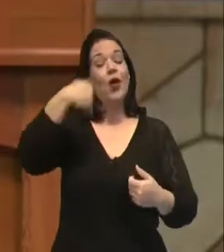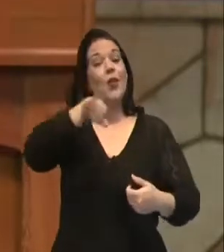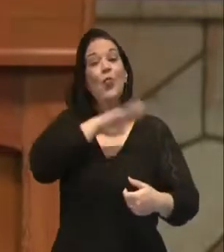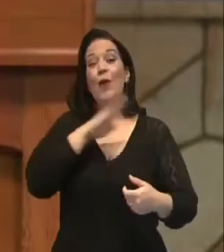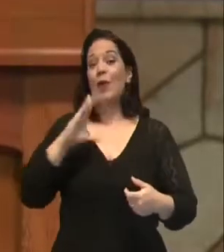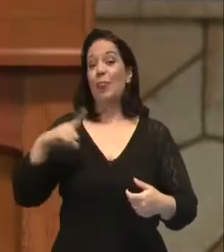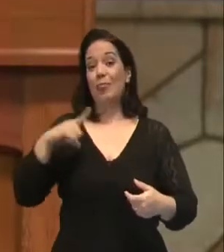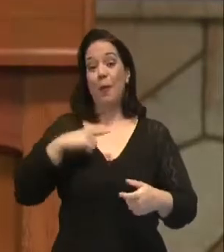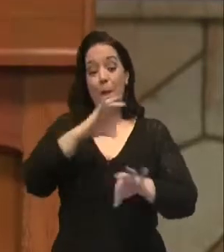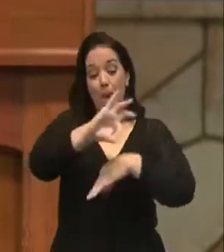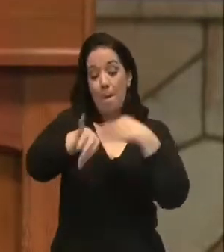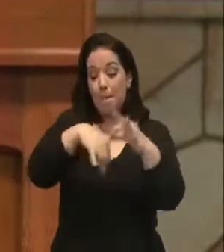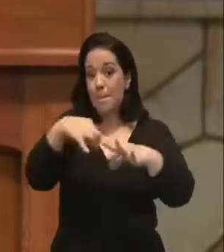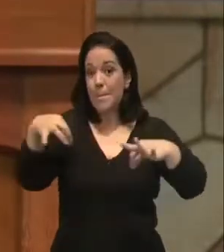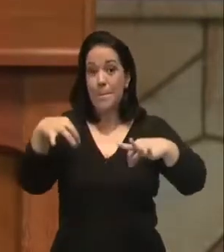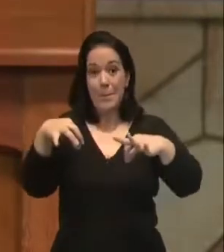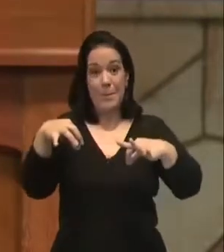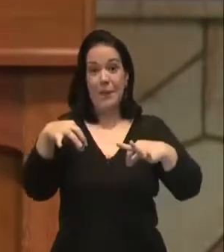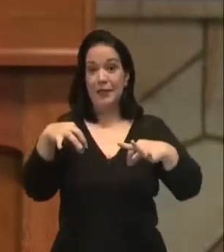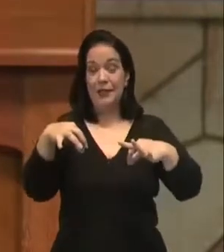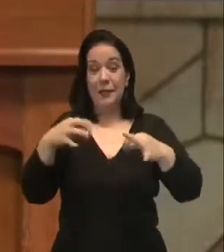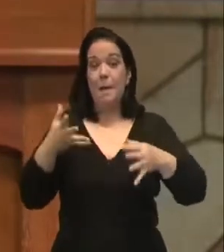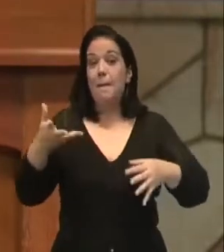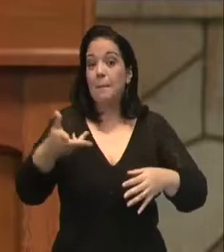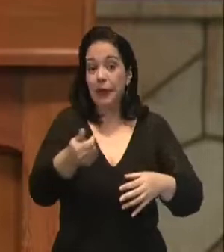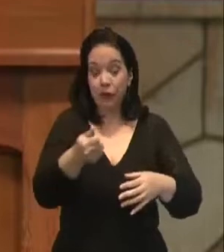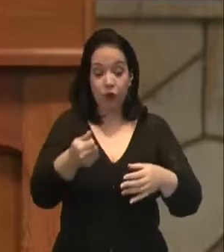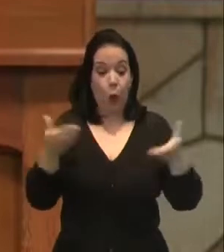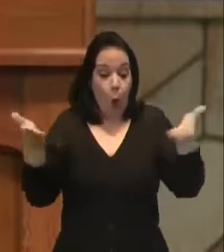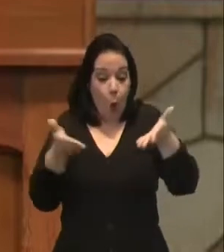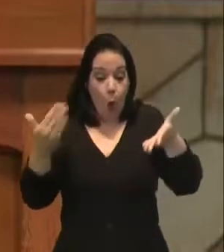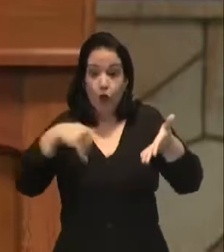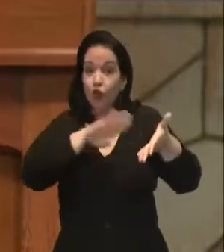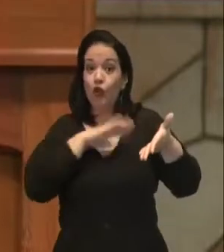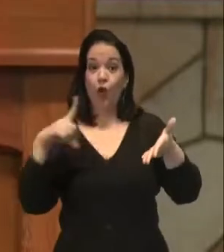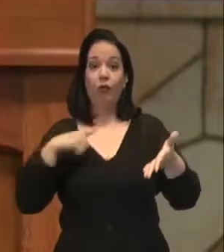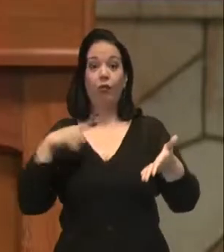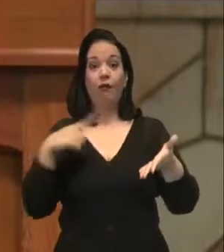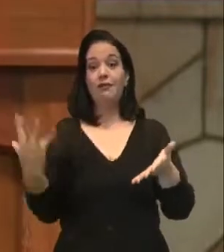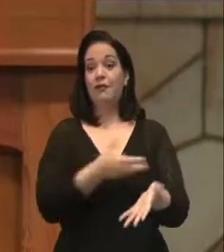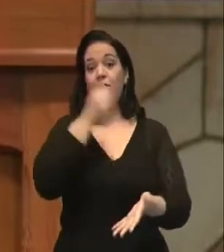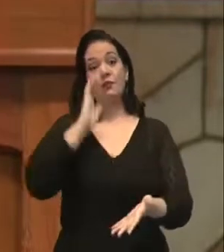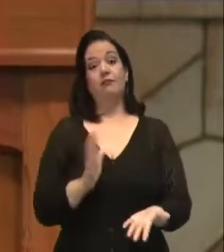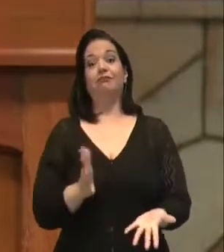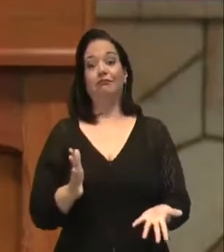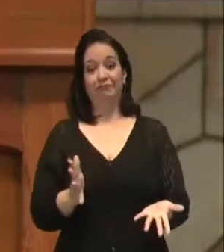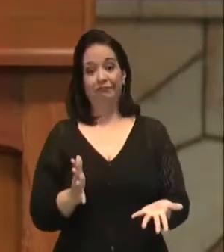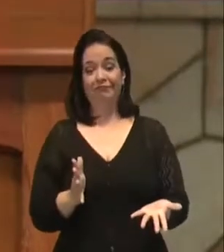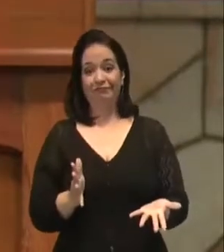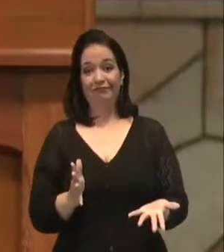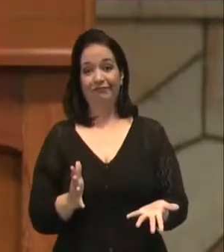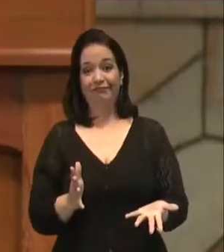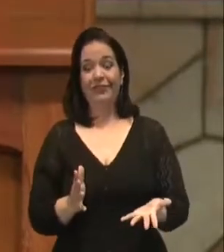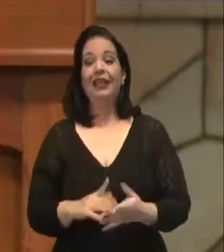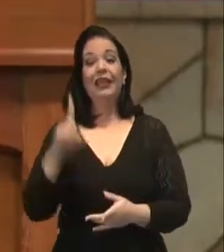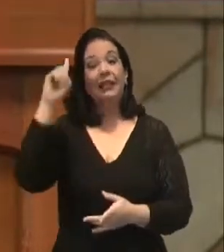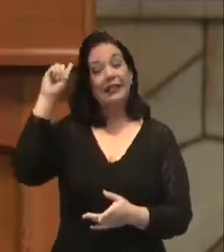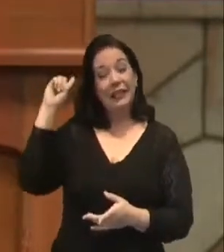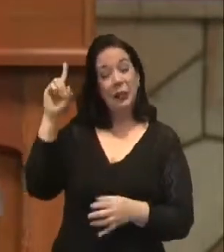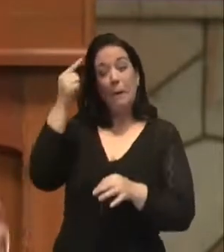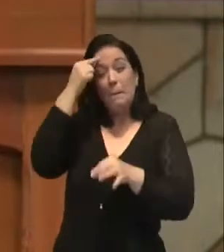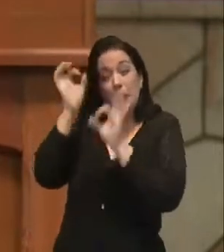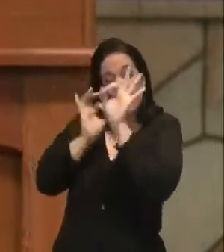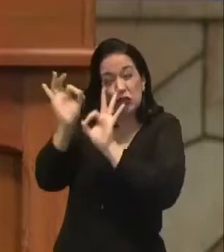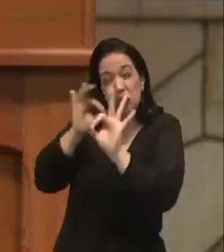a redenção, nele nós fomos salvos. E nesse plano de salvação, que reflete